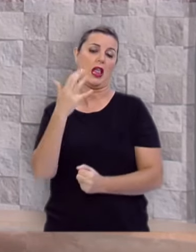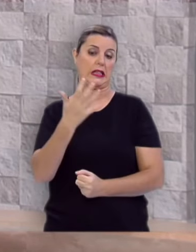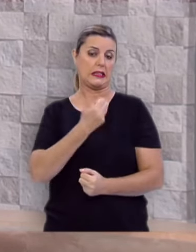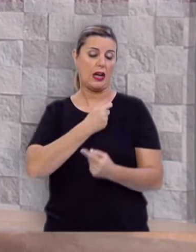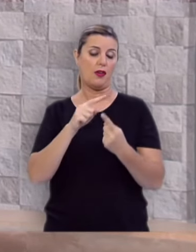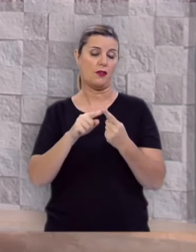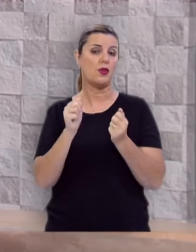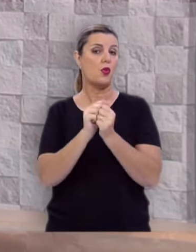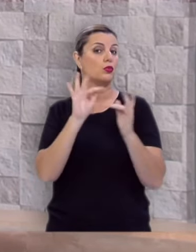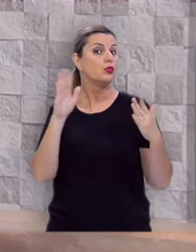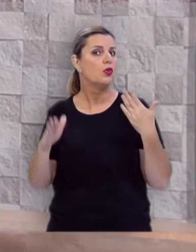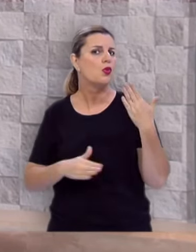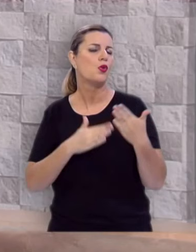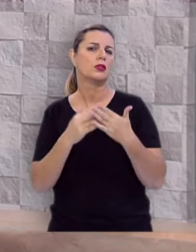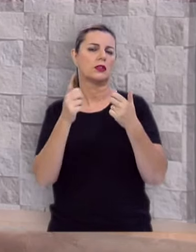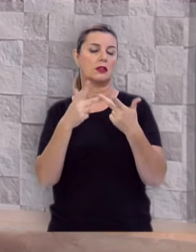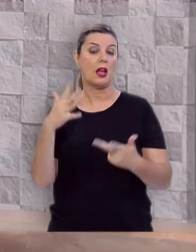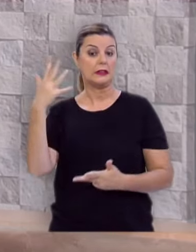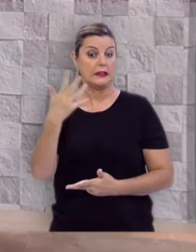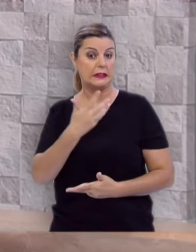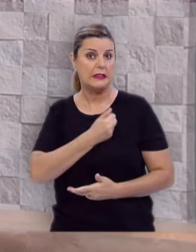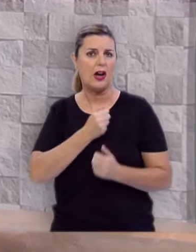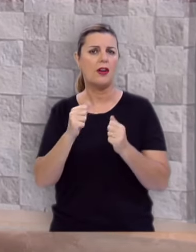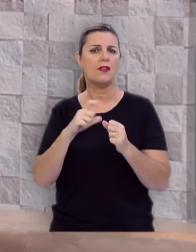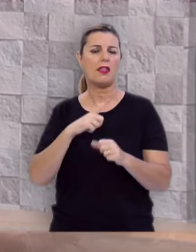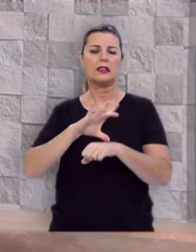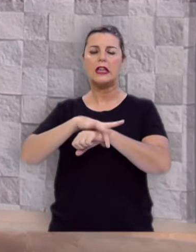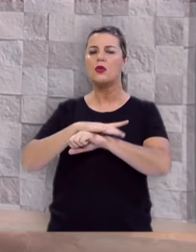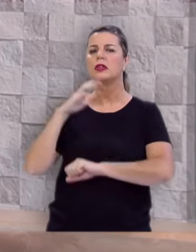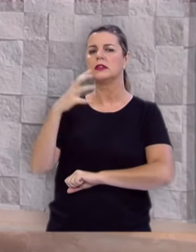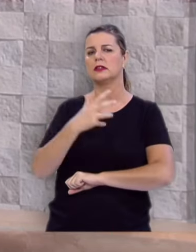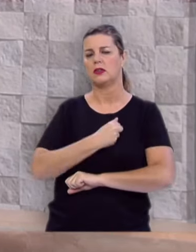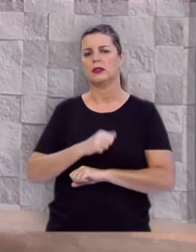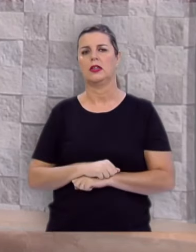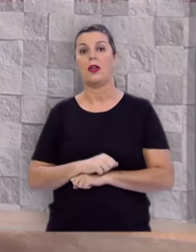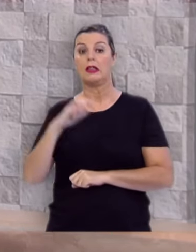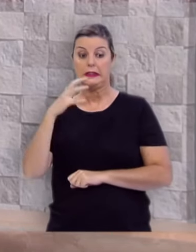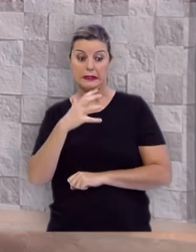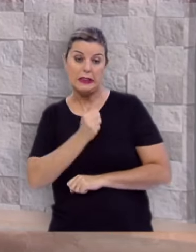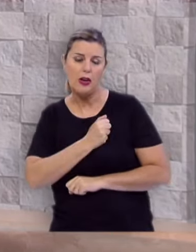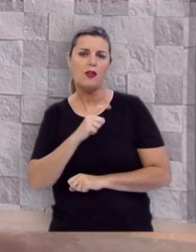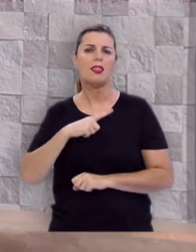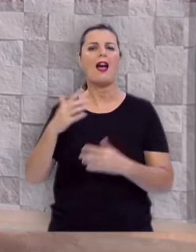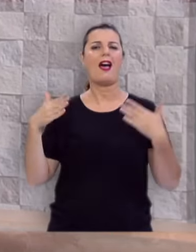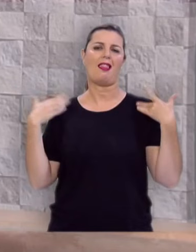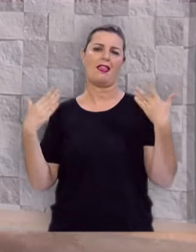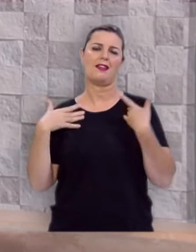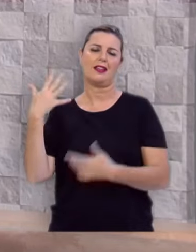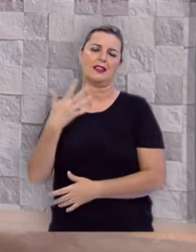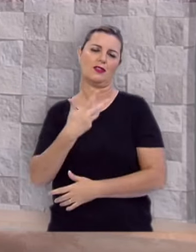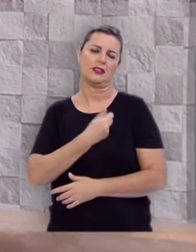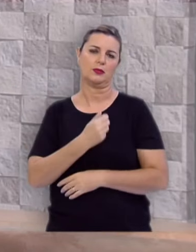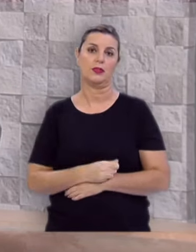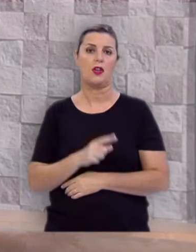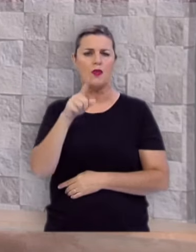Ele salva e salva completamente. Ele salva e dá a segurança da salvação. Ele salva e dá a alegria da